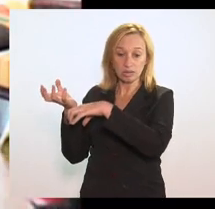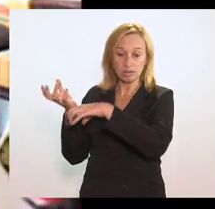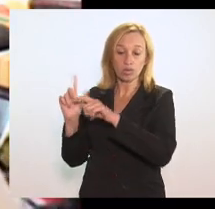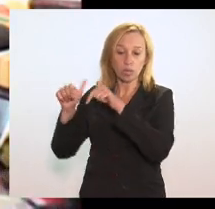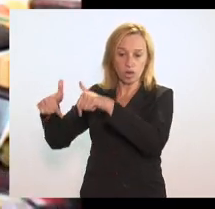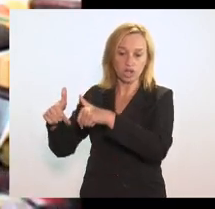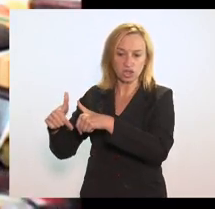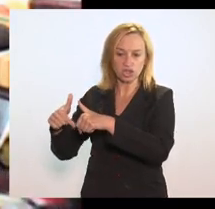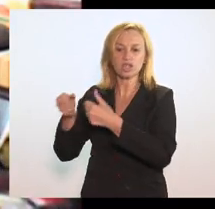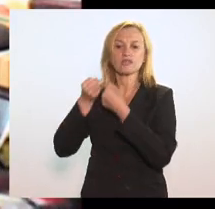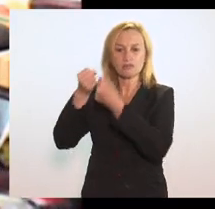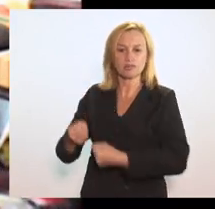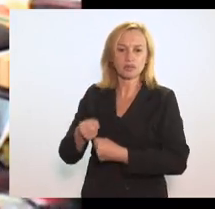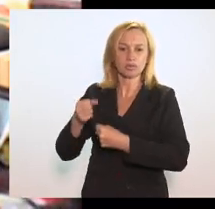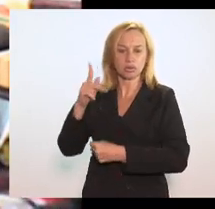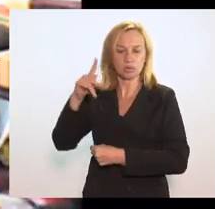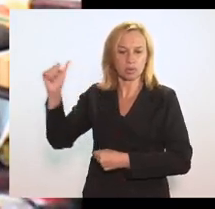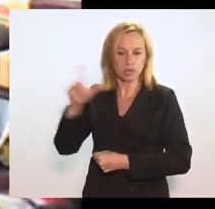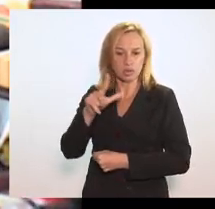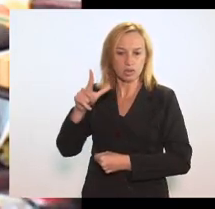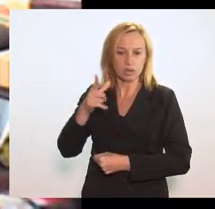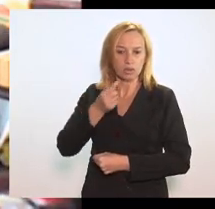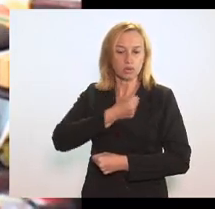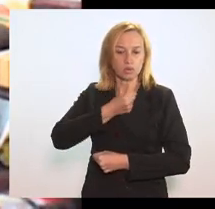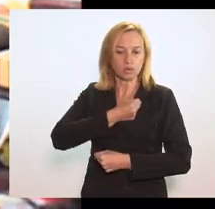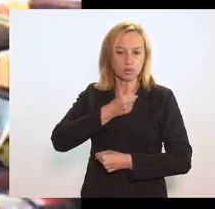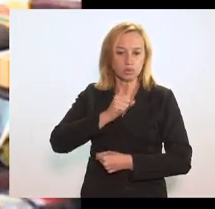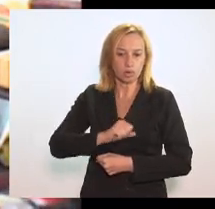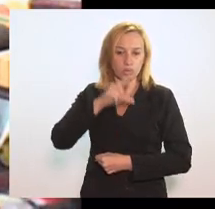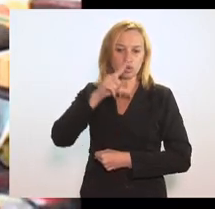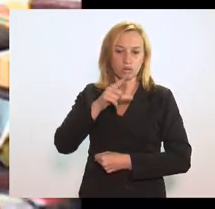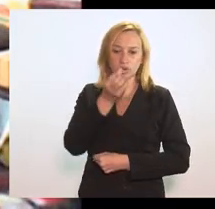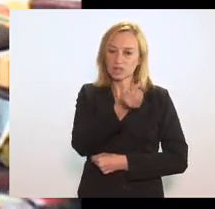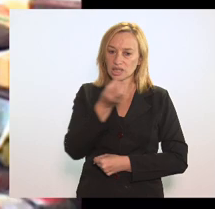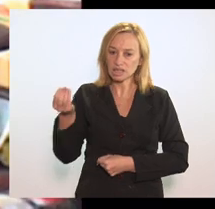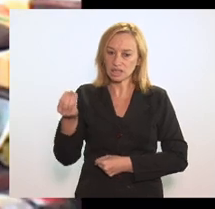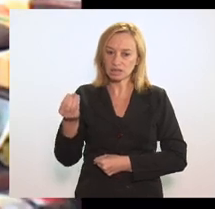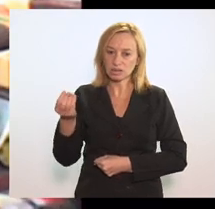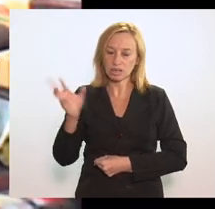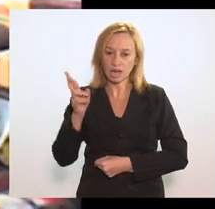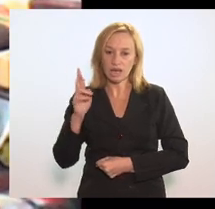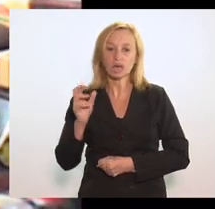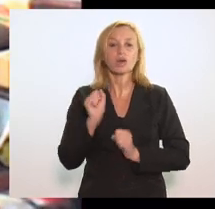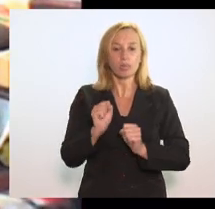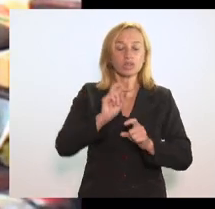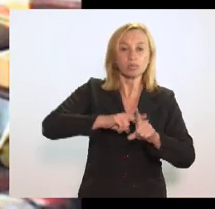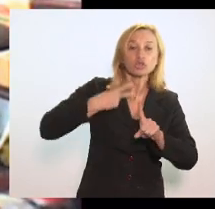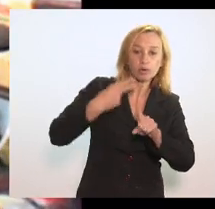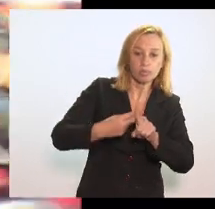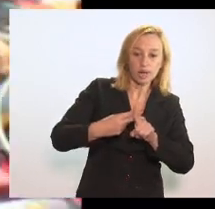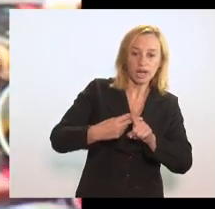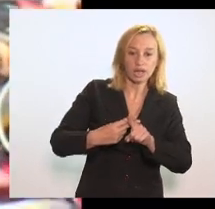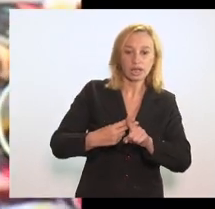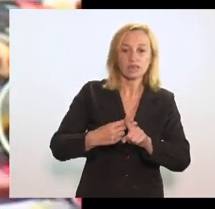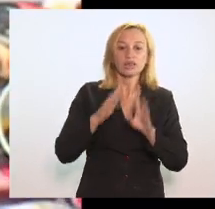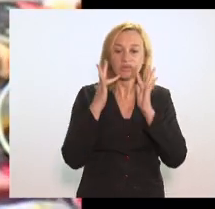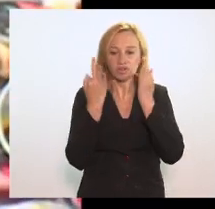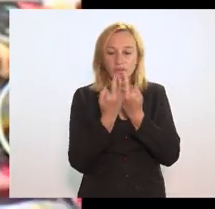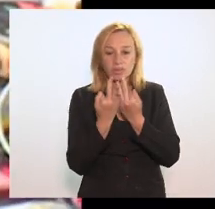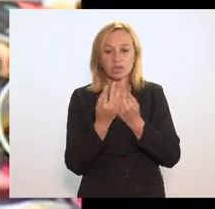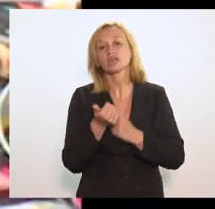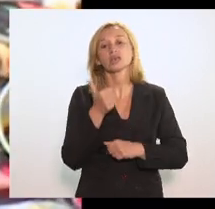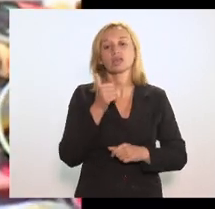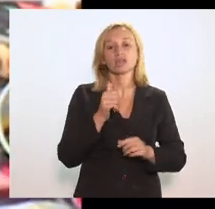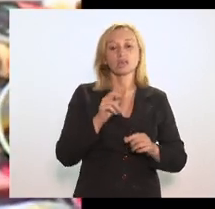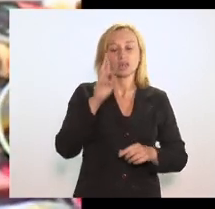atuação muito firme do PSOL, aumentou o auxílio emergencial para R$600, podendo dobrar no caso de famílias chefiadas por